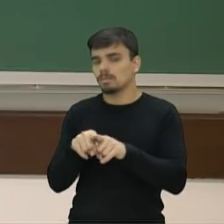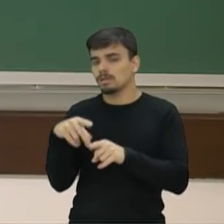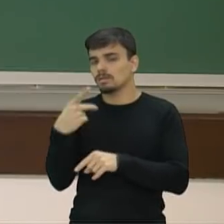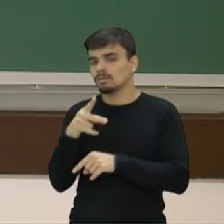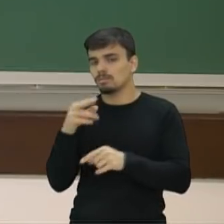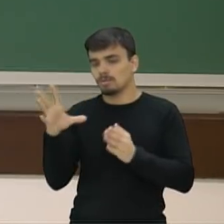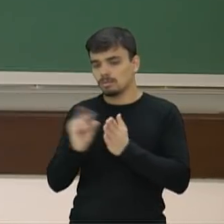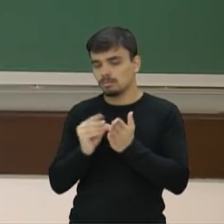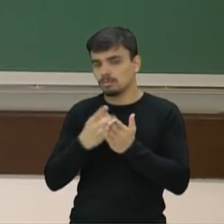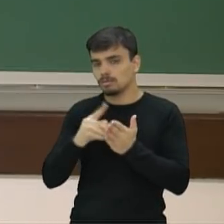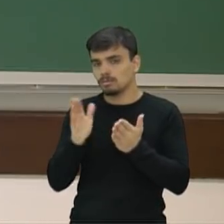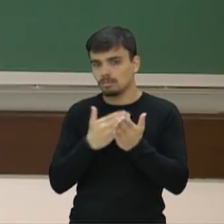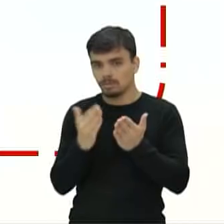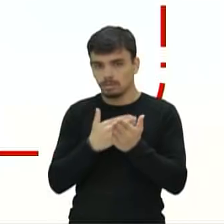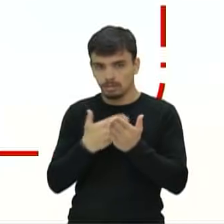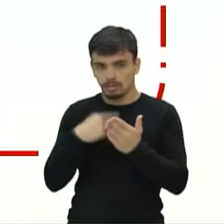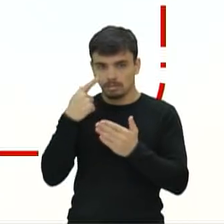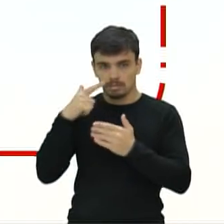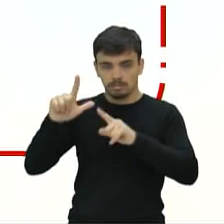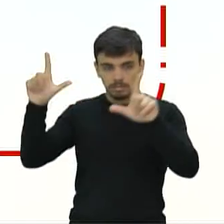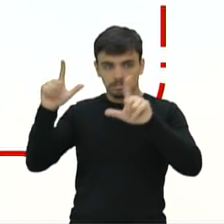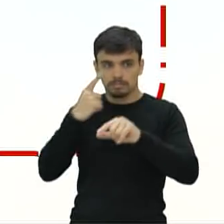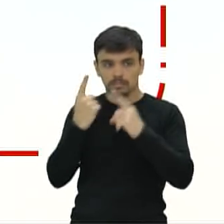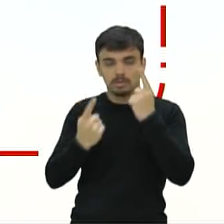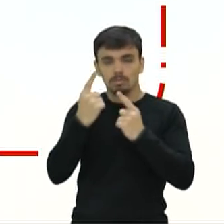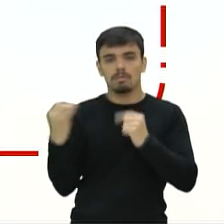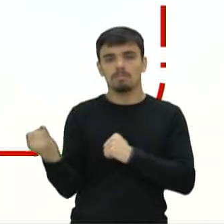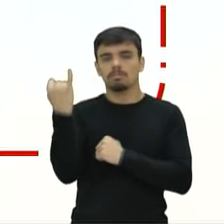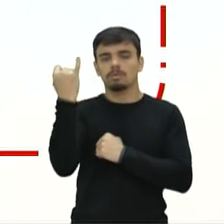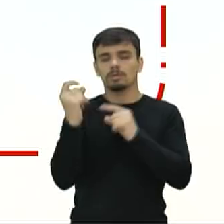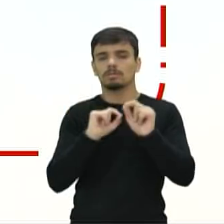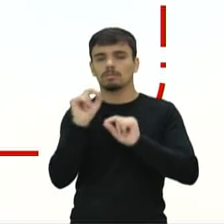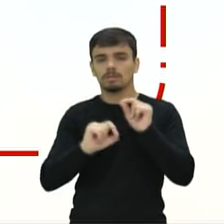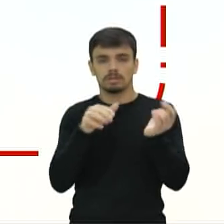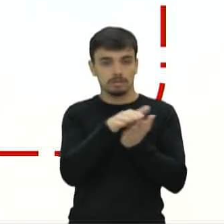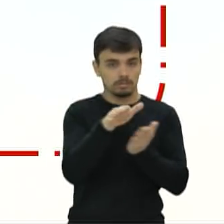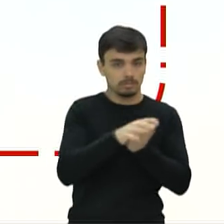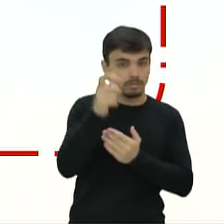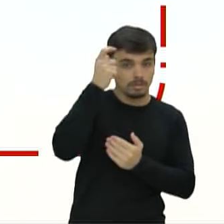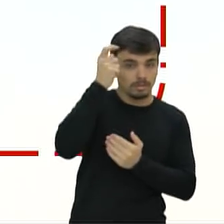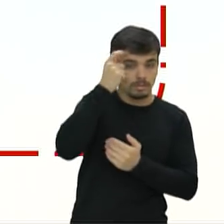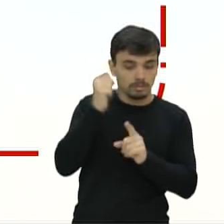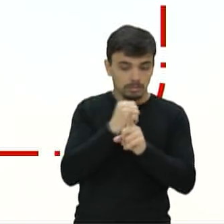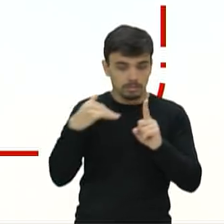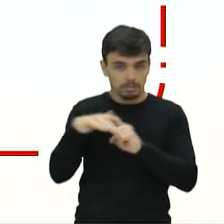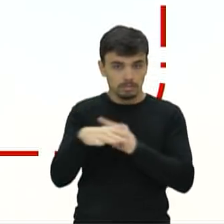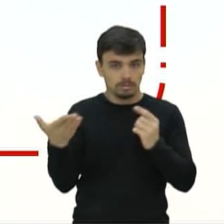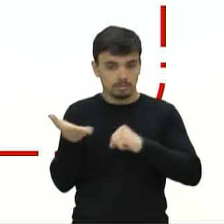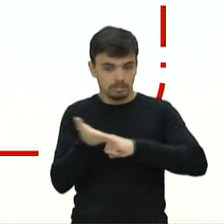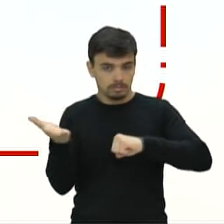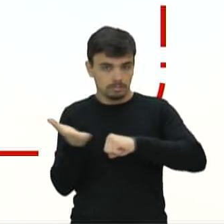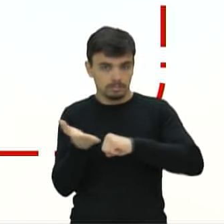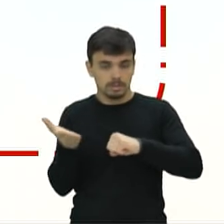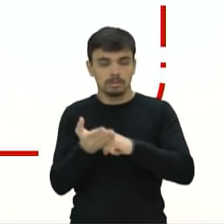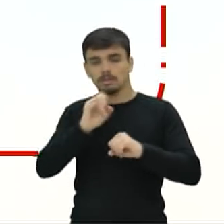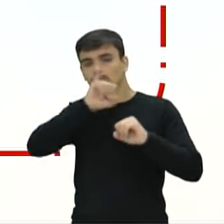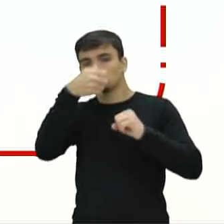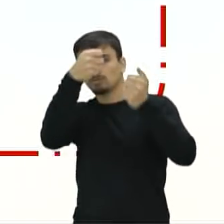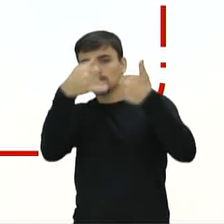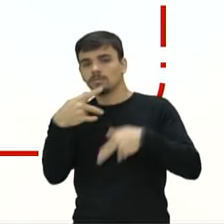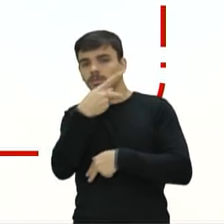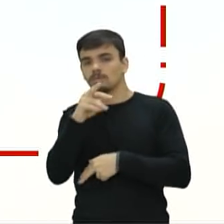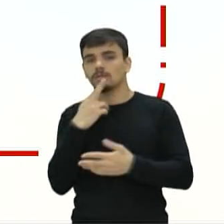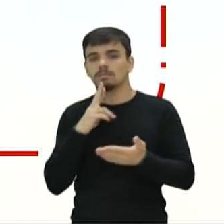tenha anotado no seu caderno, na tela. Qual é a importância de um consumo consciente na sociedade contemporânea? Justifique a